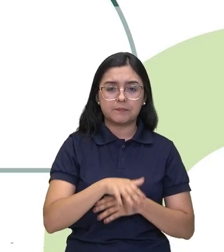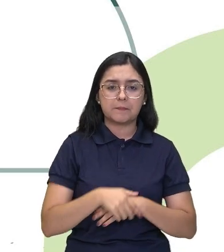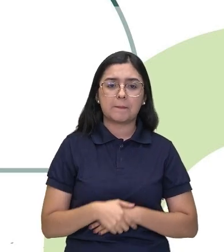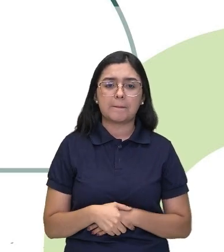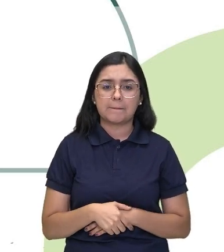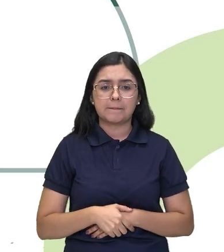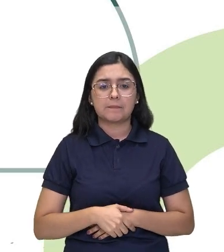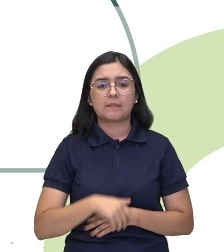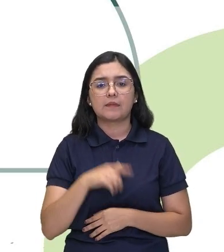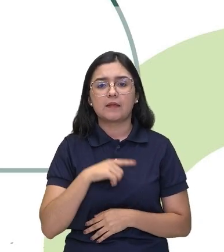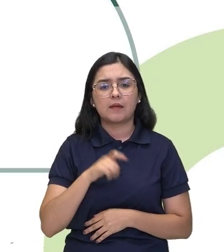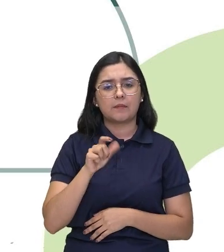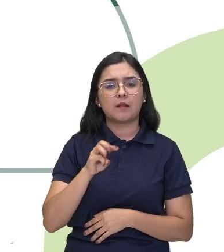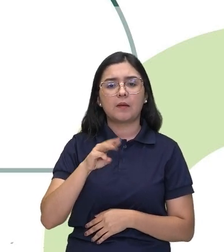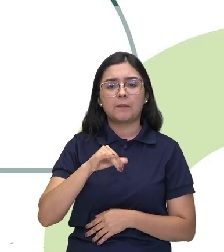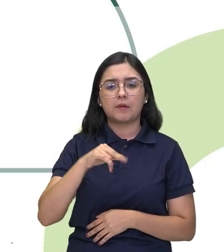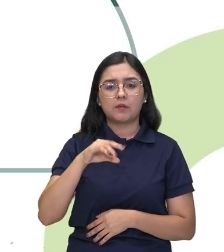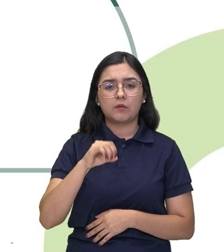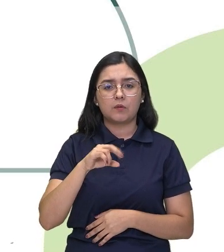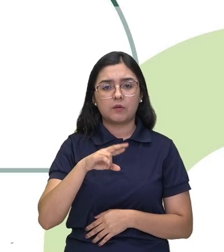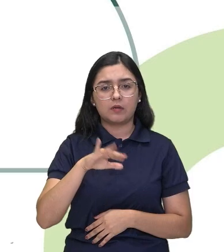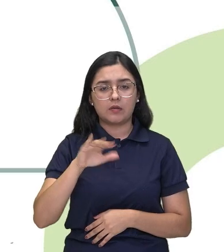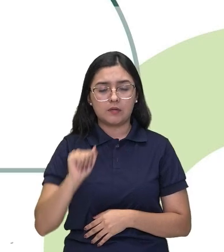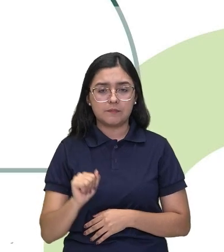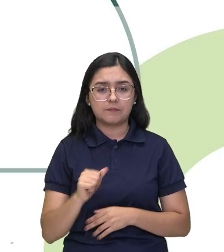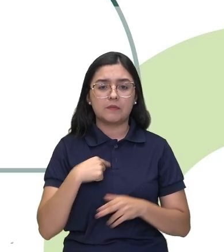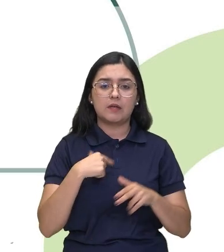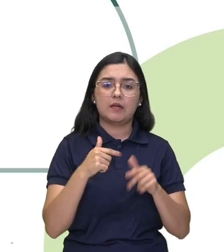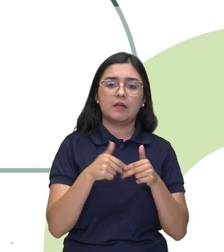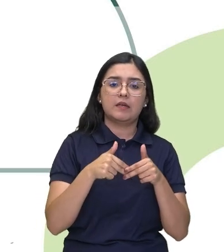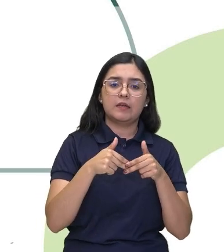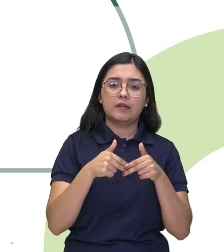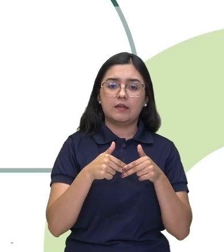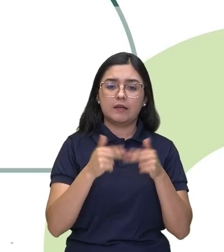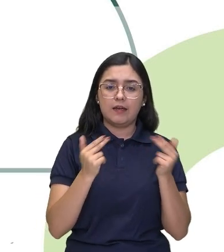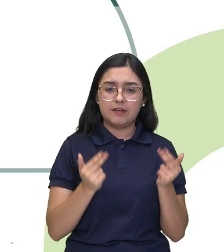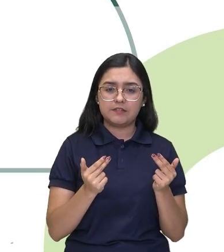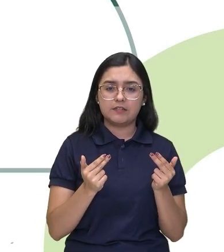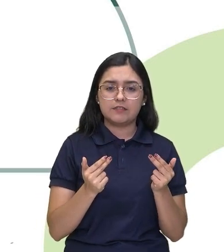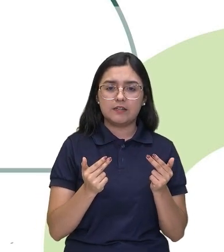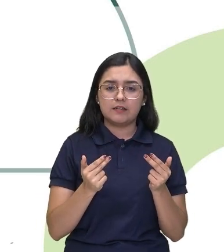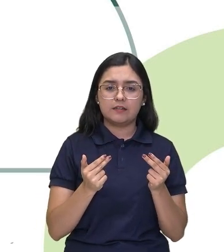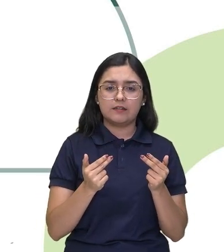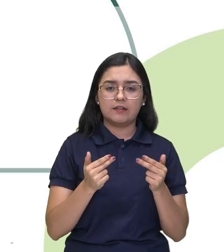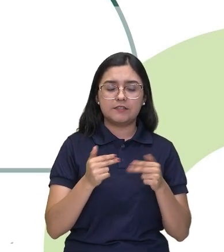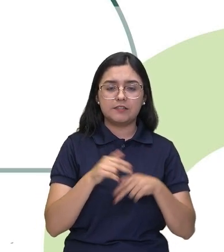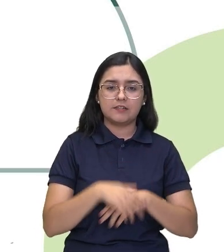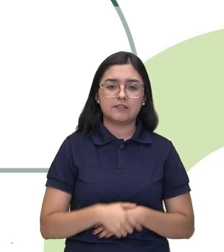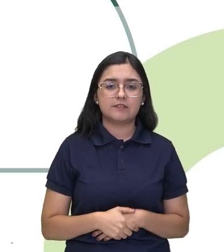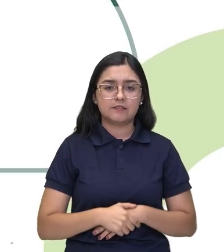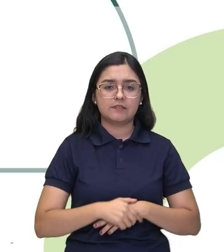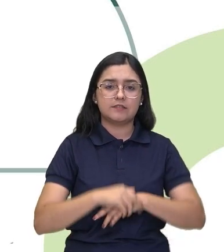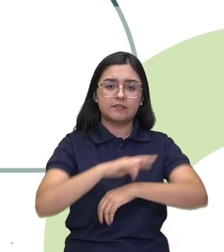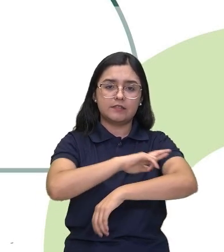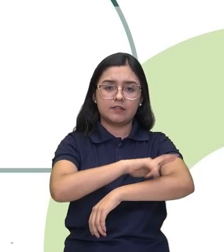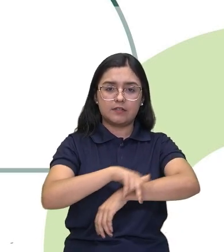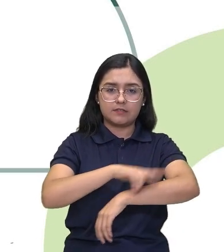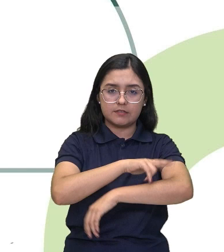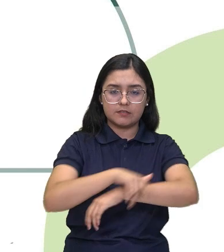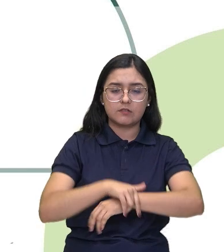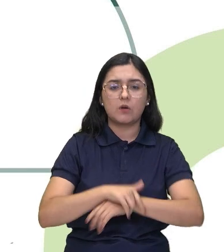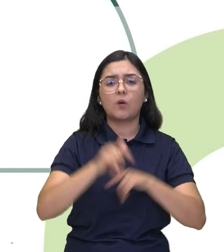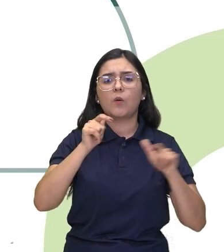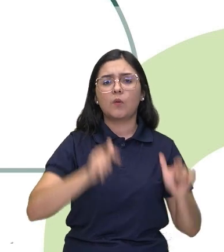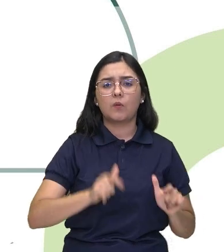palavra minoria, minorias étnicas e raciais. Quem são essas minorias? Onde elas estão? E por que